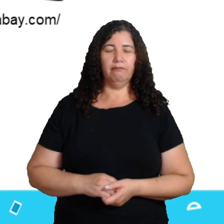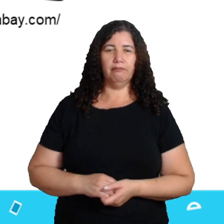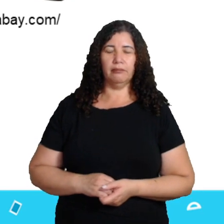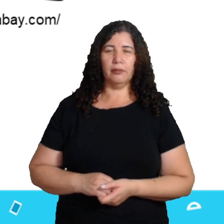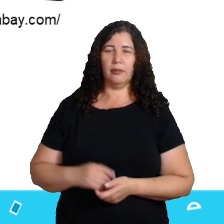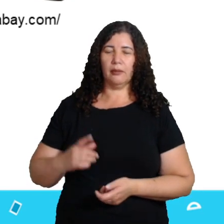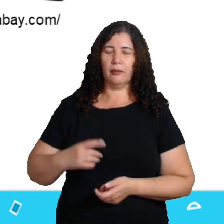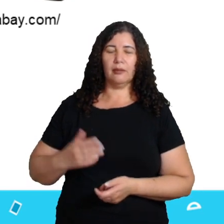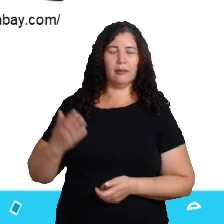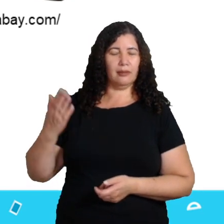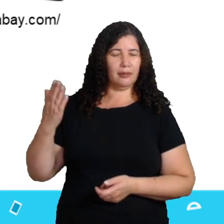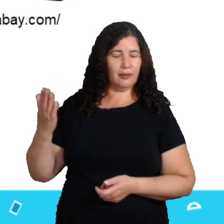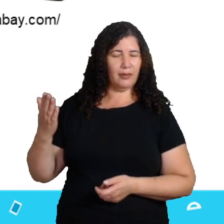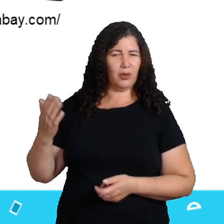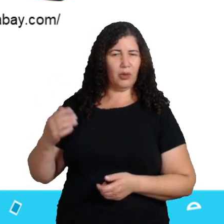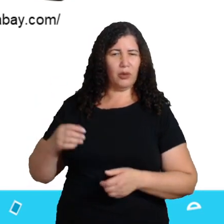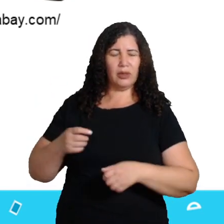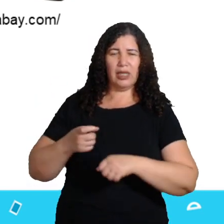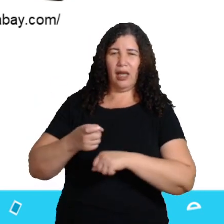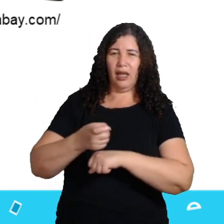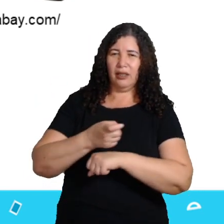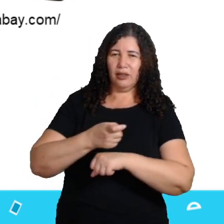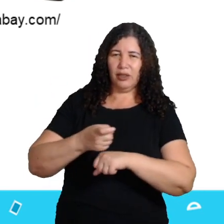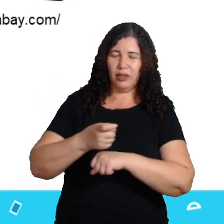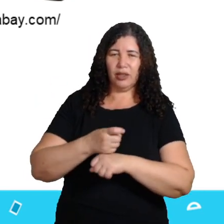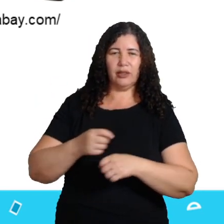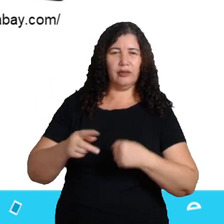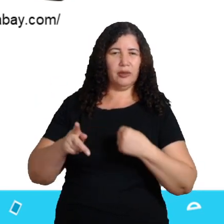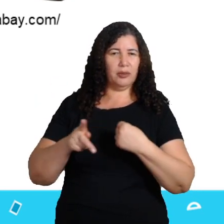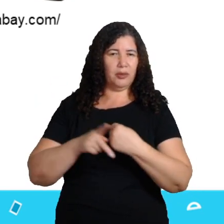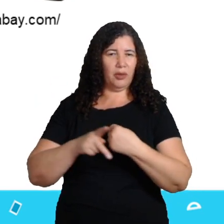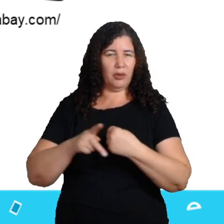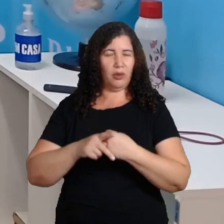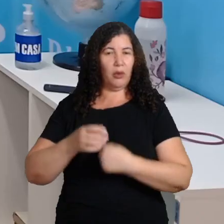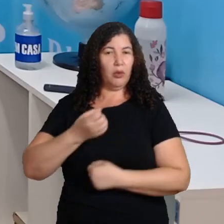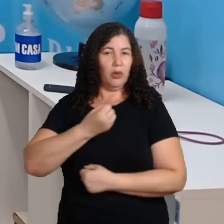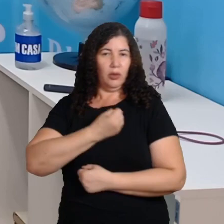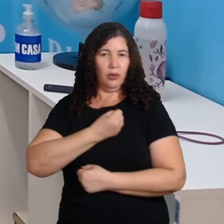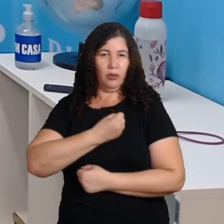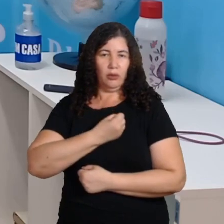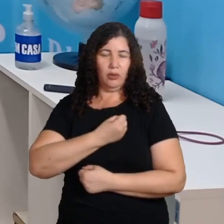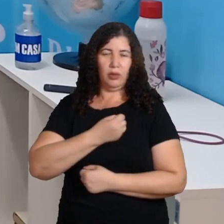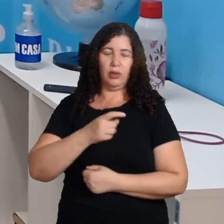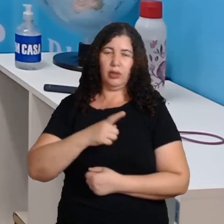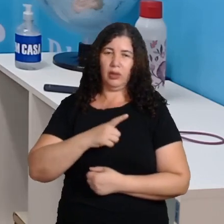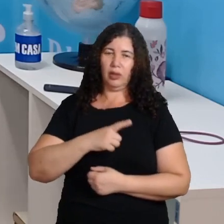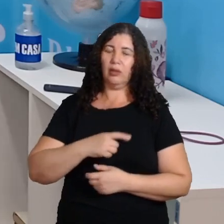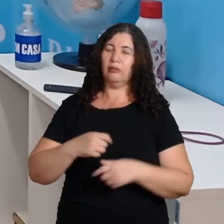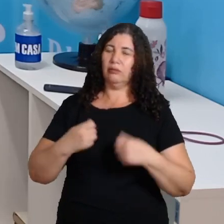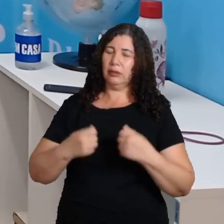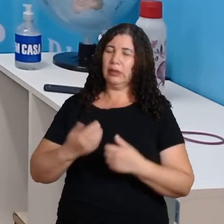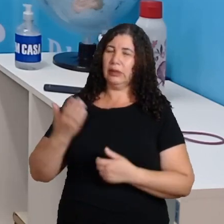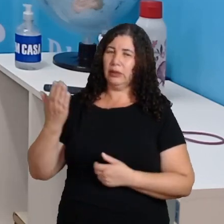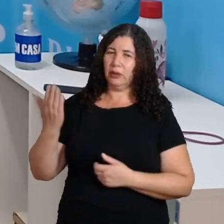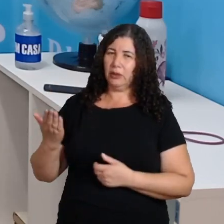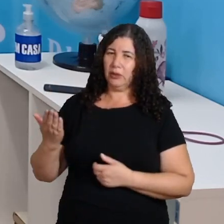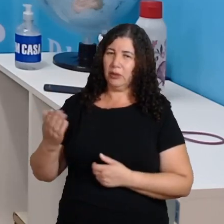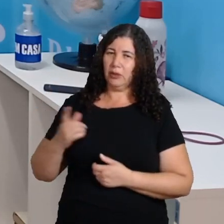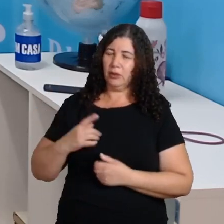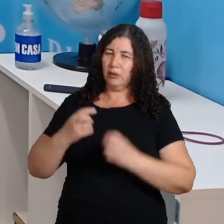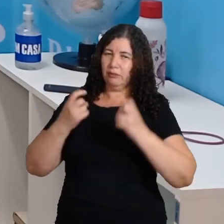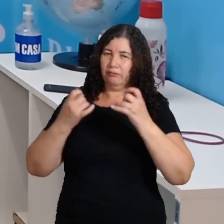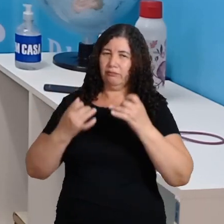Artigos, adjetivos, pronomes e numerais. São sobre estes nomes que eu